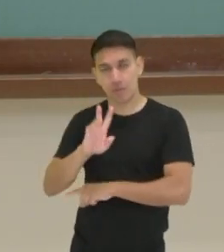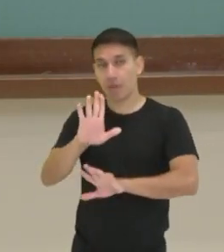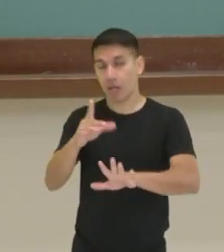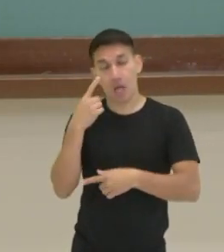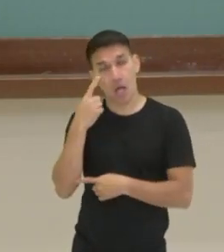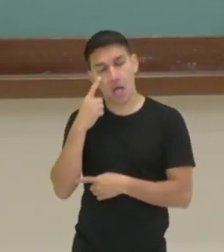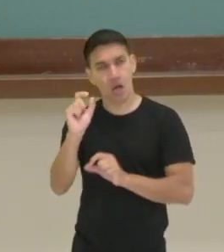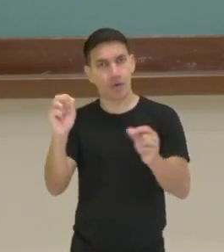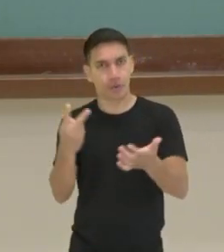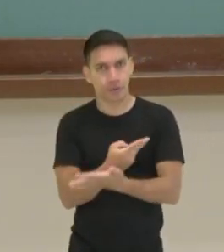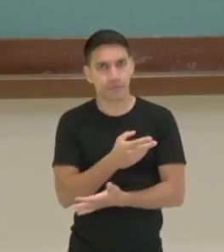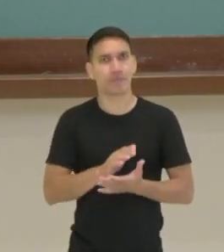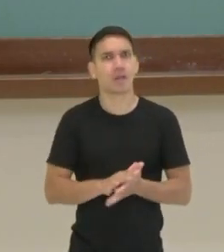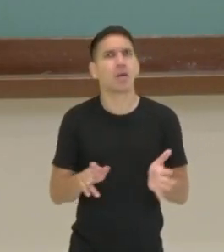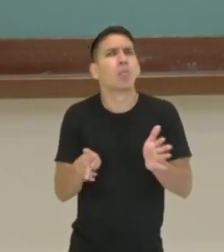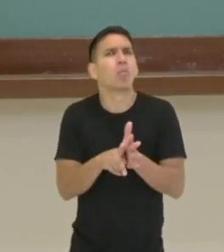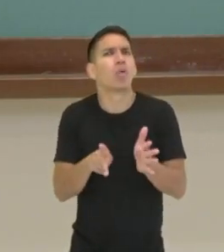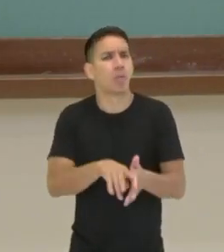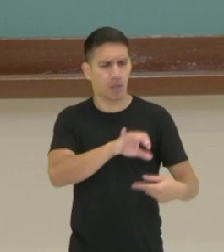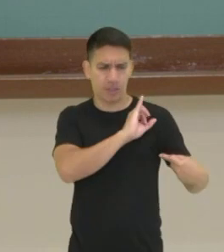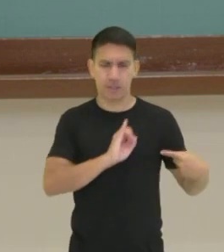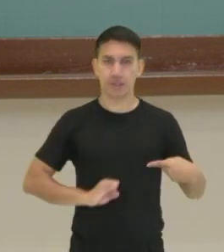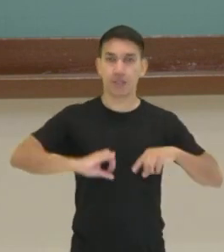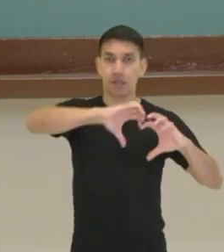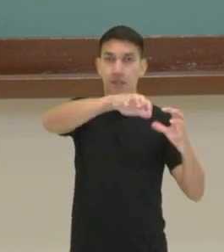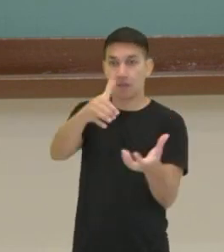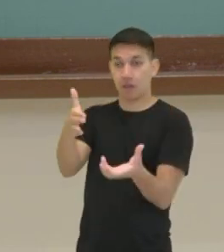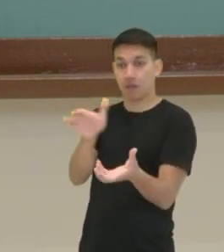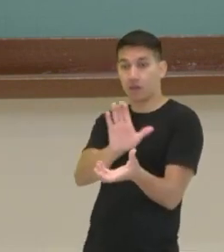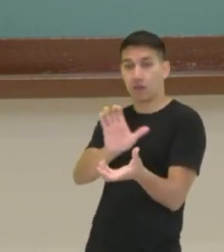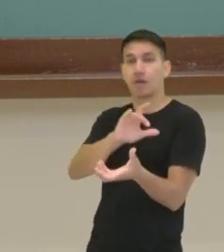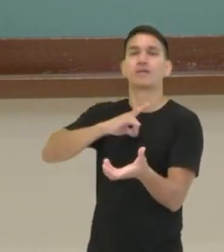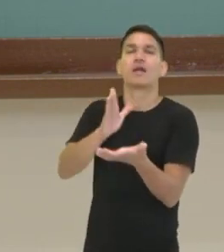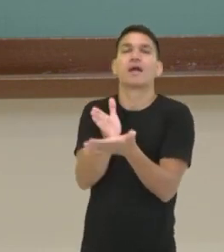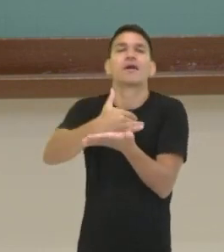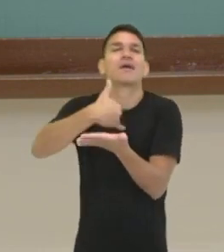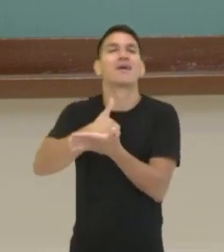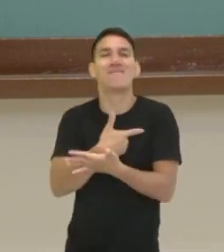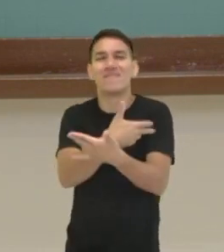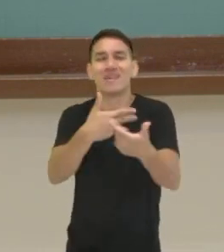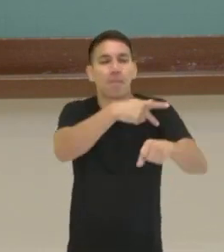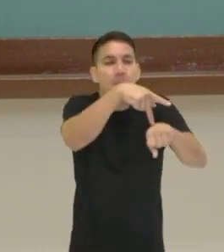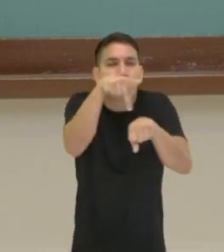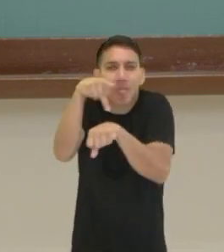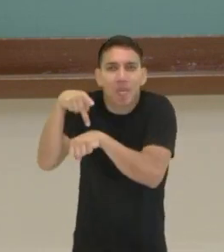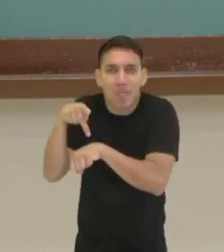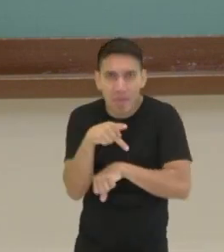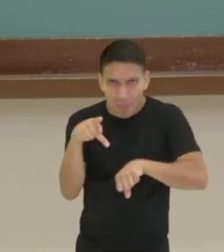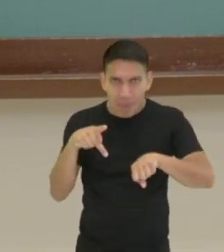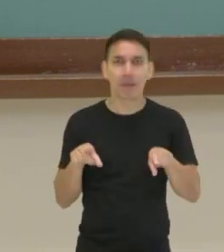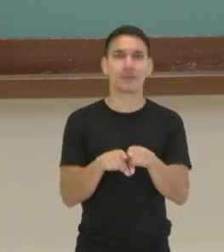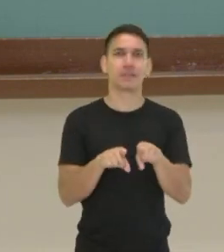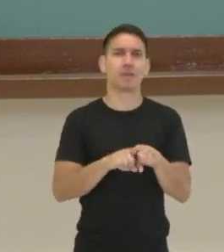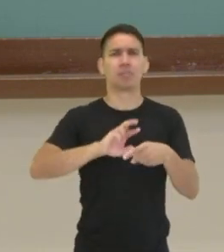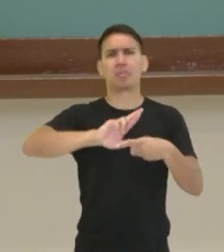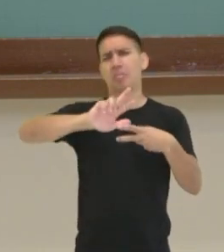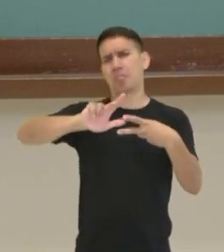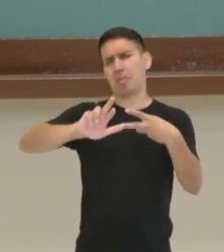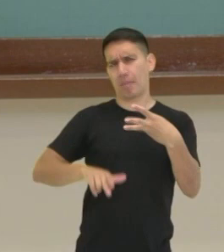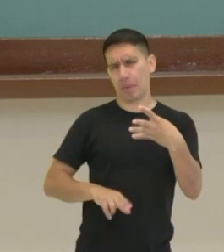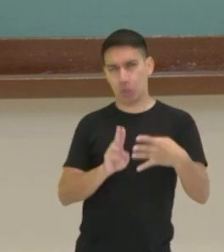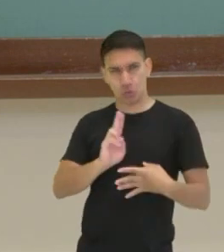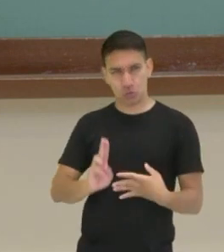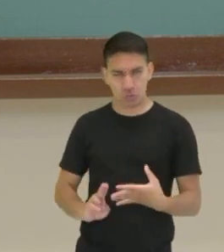bem, aquilo que era o Império Ocidental, ele está totalmente dividido em várias pequenas nações. Eram os lombardos, visigodos, ostrogodos,